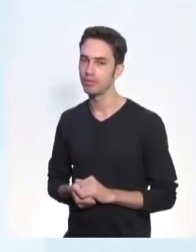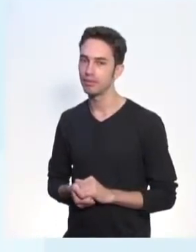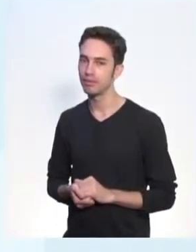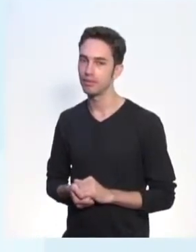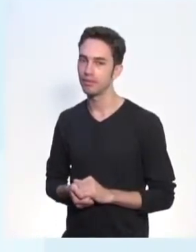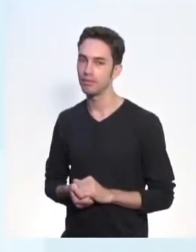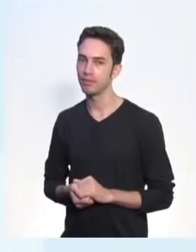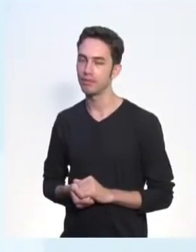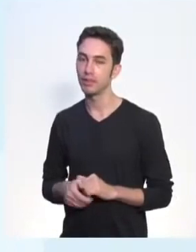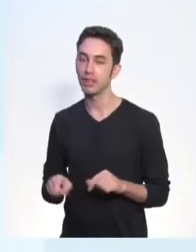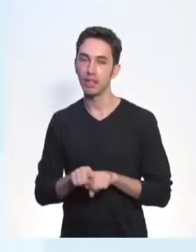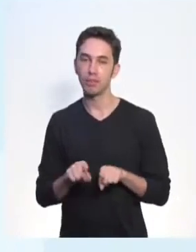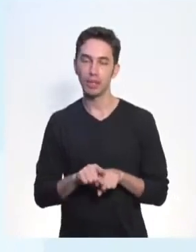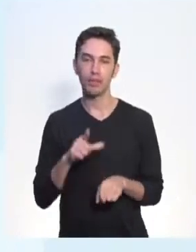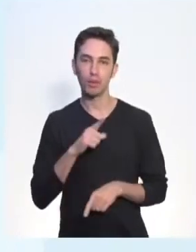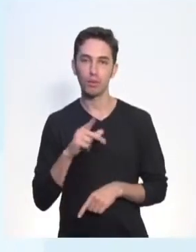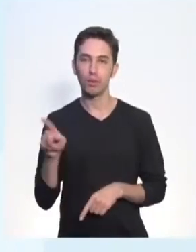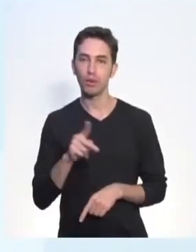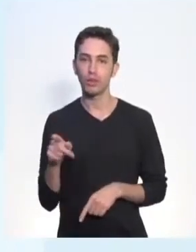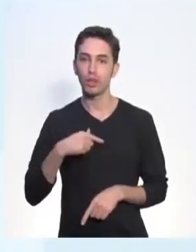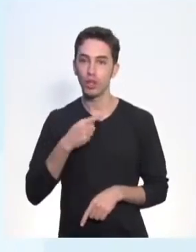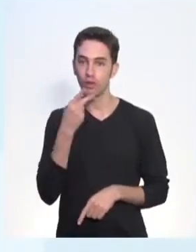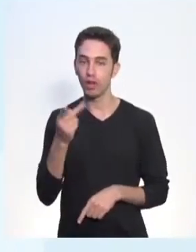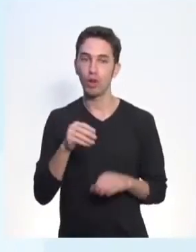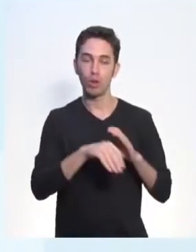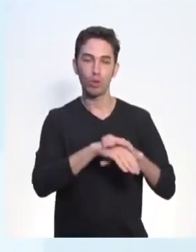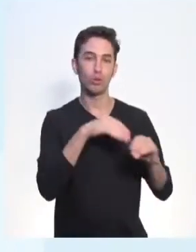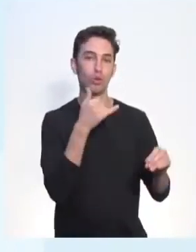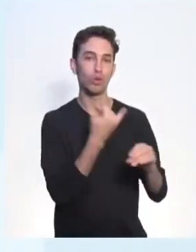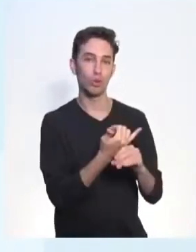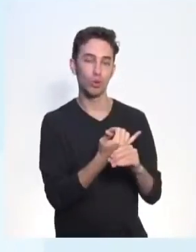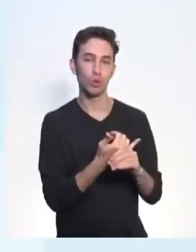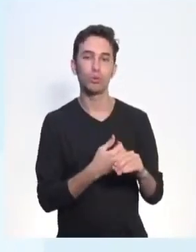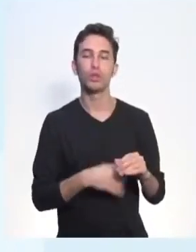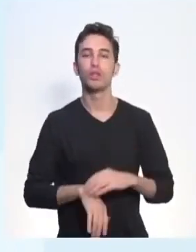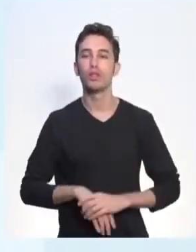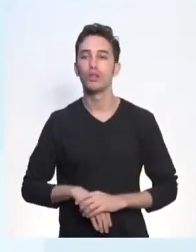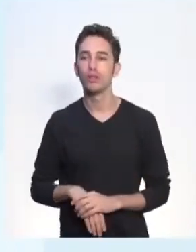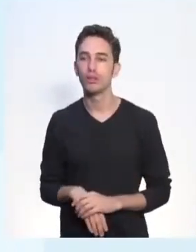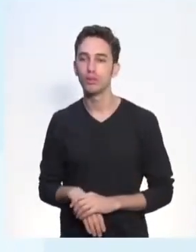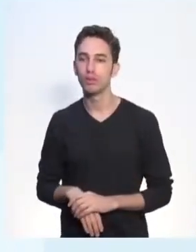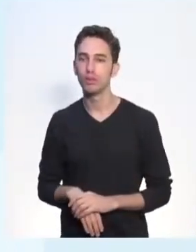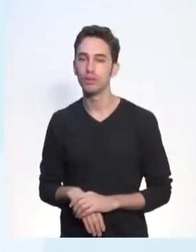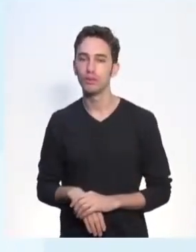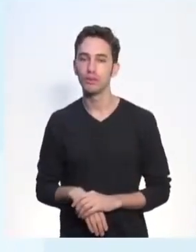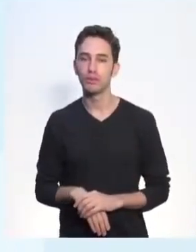Teve um aluno da professora Maria que colocou YouTube também. Tá.